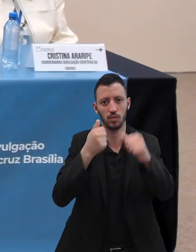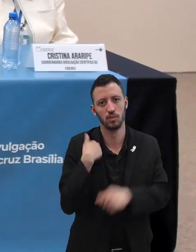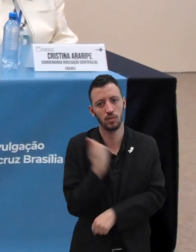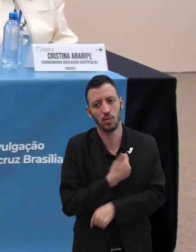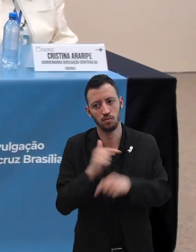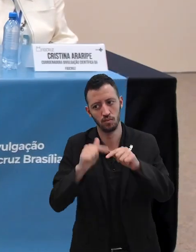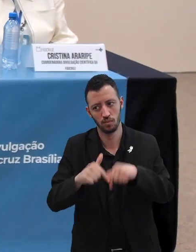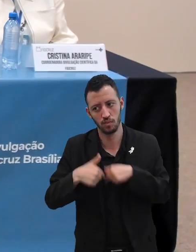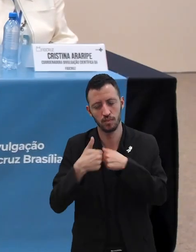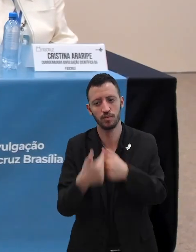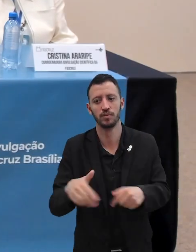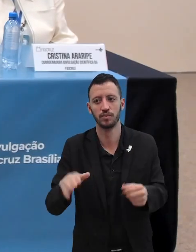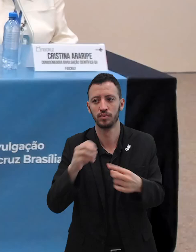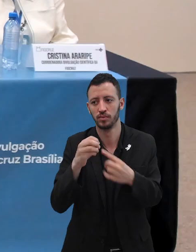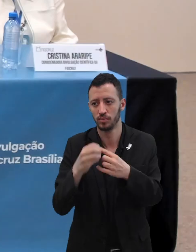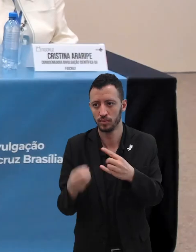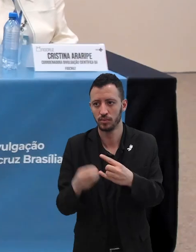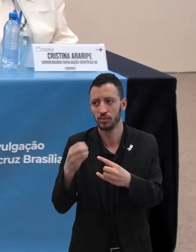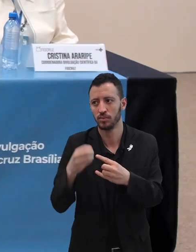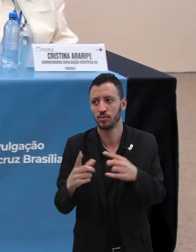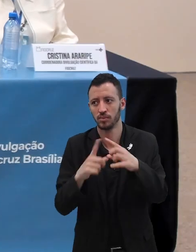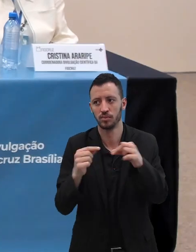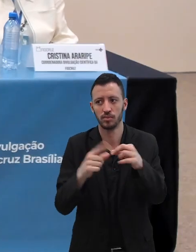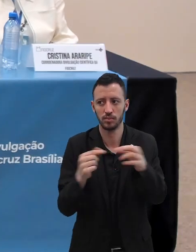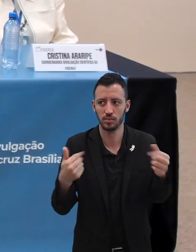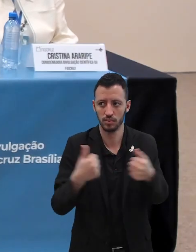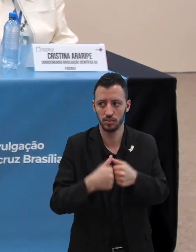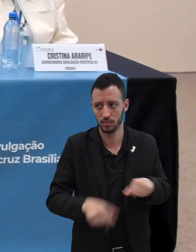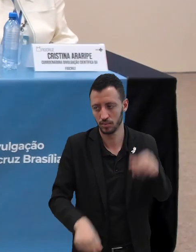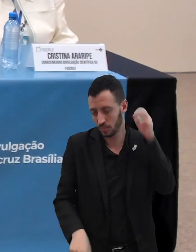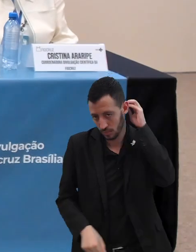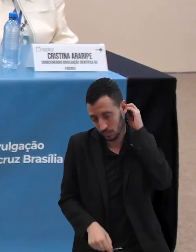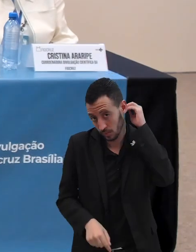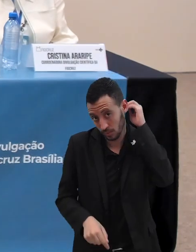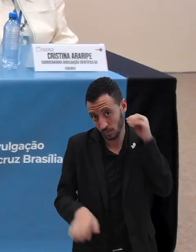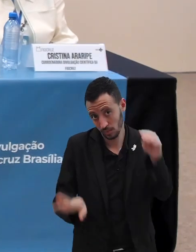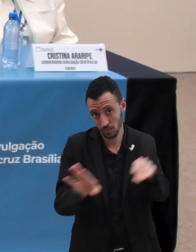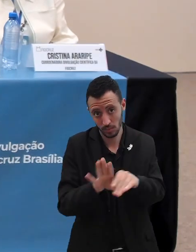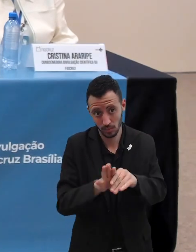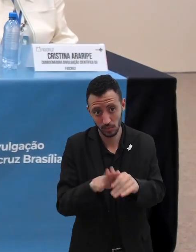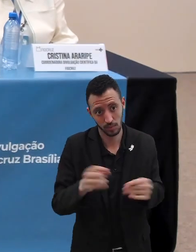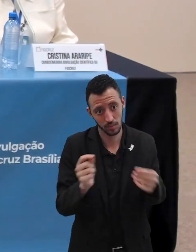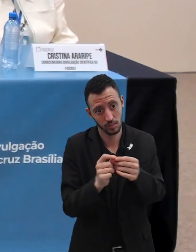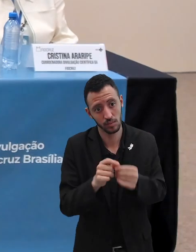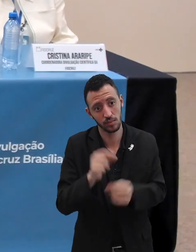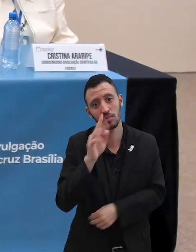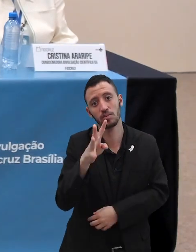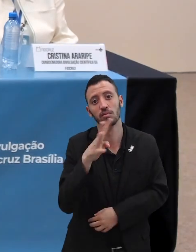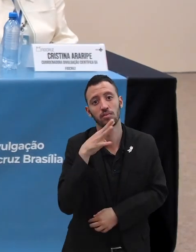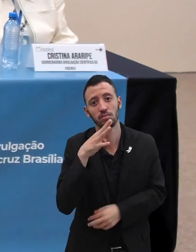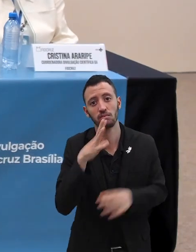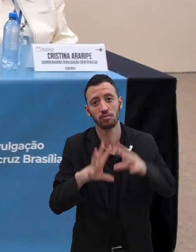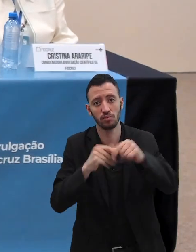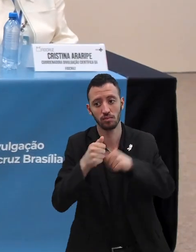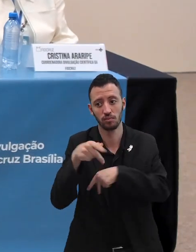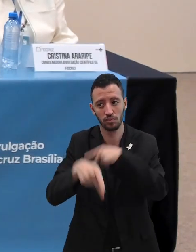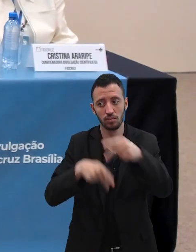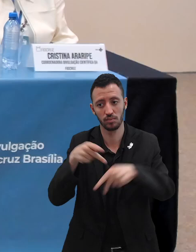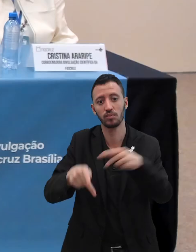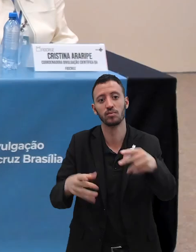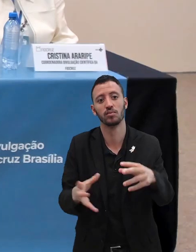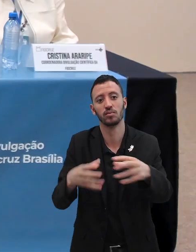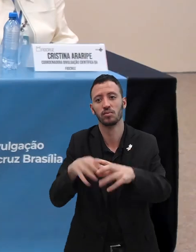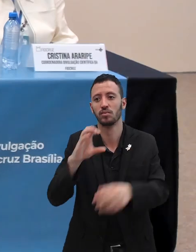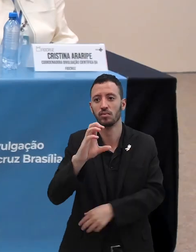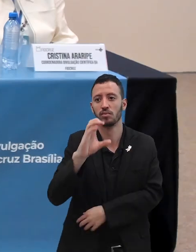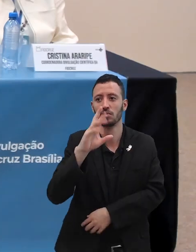nossas ações, como Fiocruz Brasília, né, aqui, e também eu quero fazer um reconhecimento de público aqui à